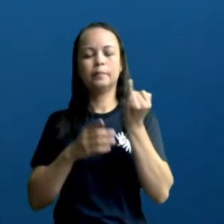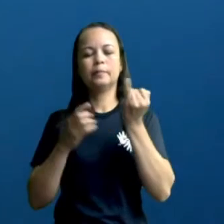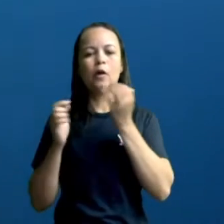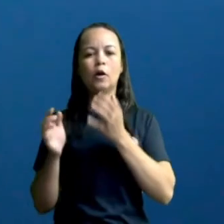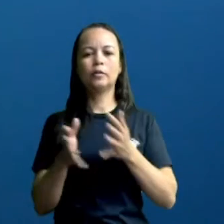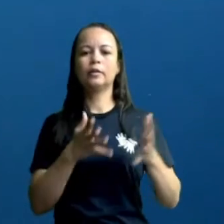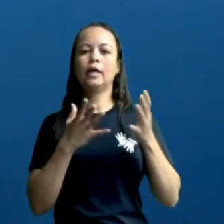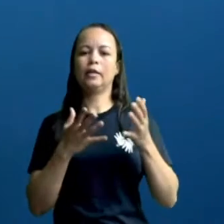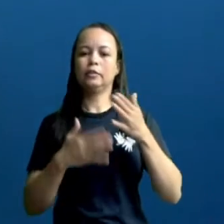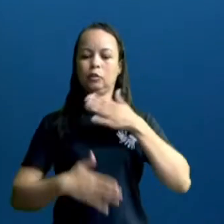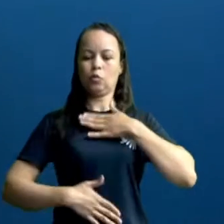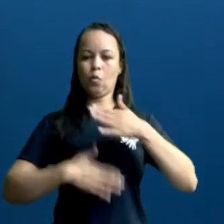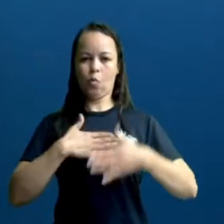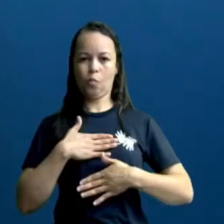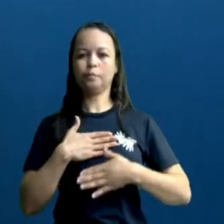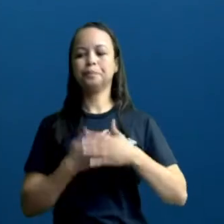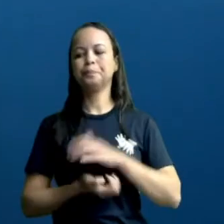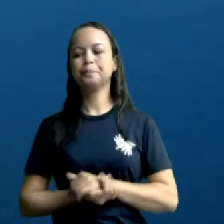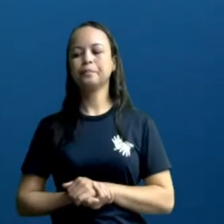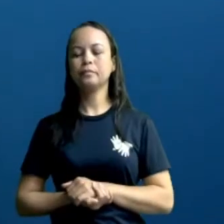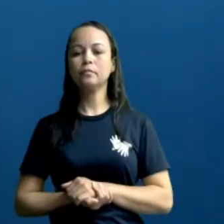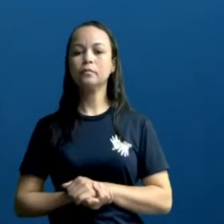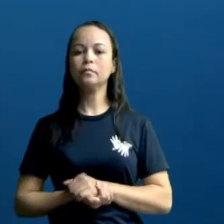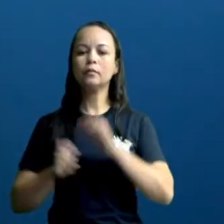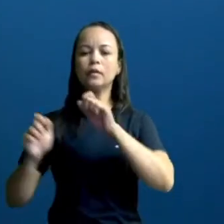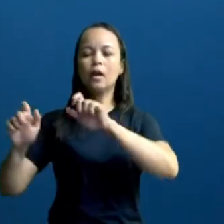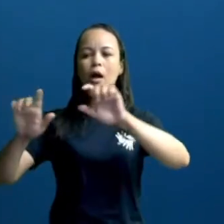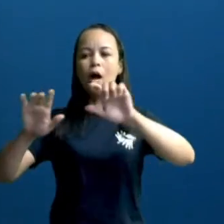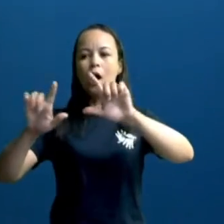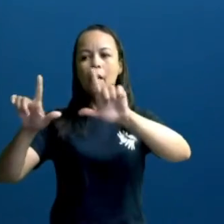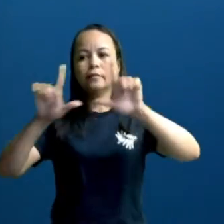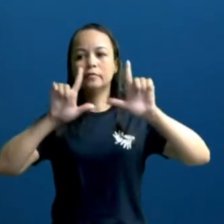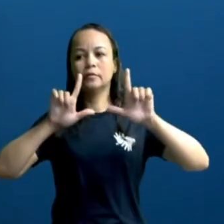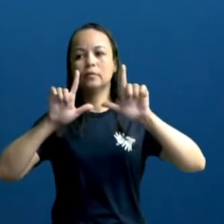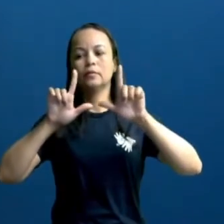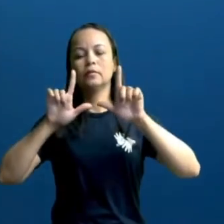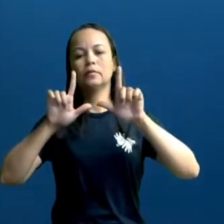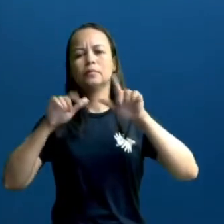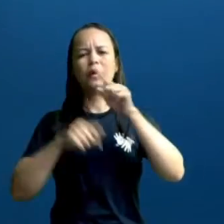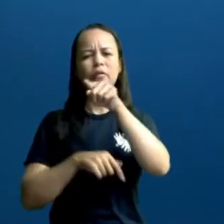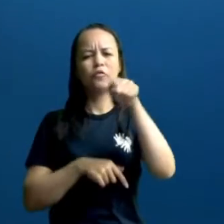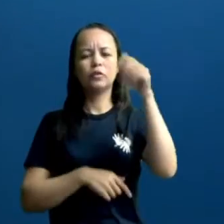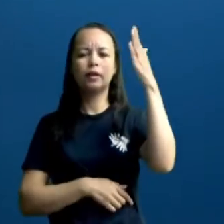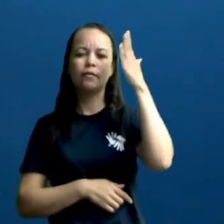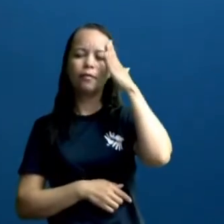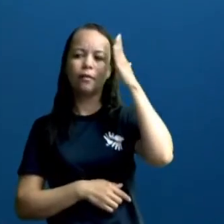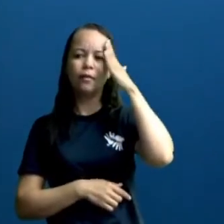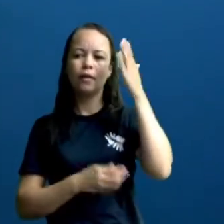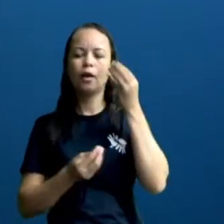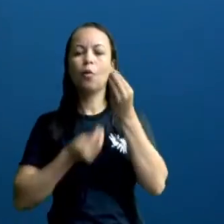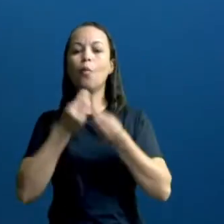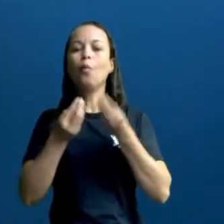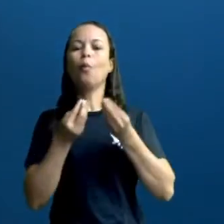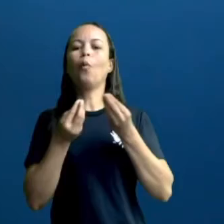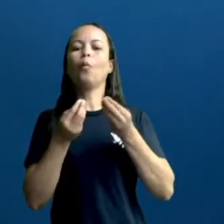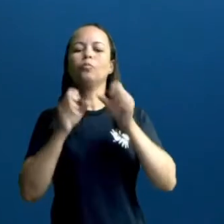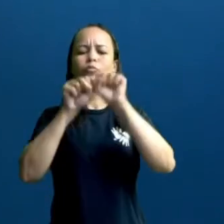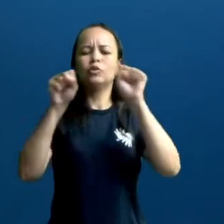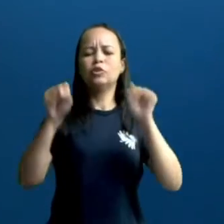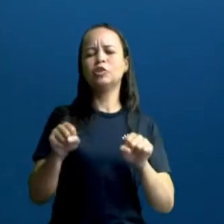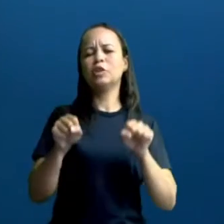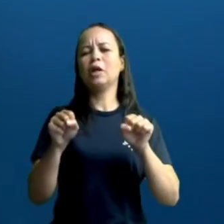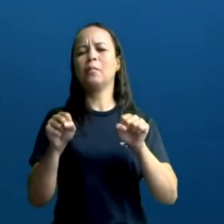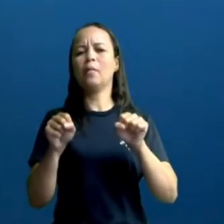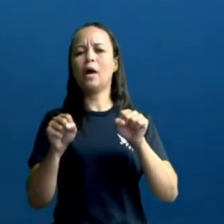por favor, produção. Primeira coisa que eu quero chamar a atenção para você é você entender como esses sistemas estão se comunicando. O sistema